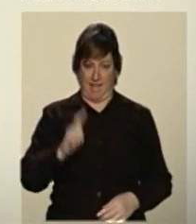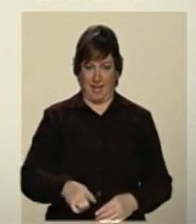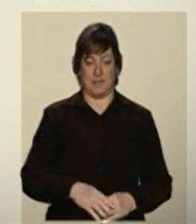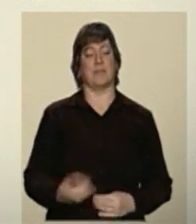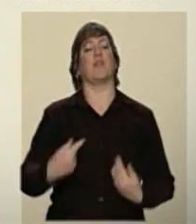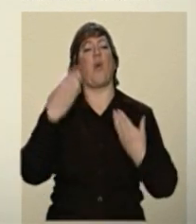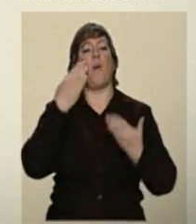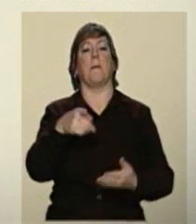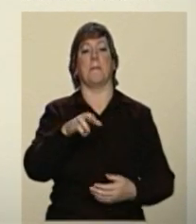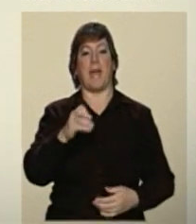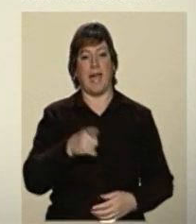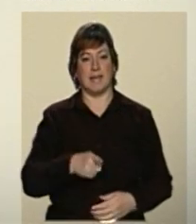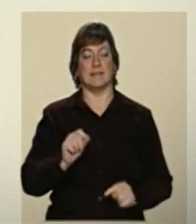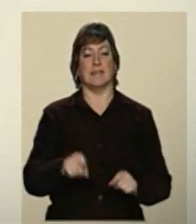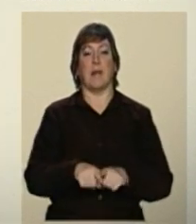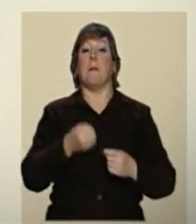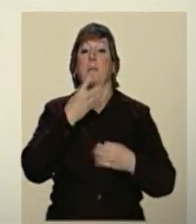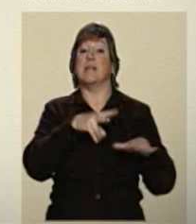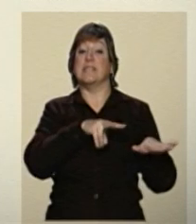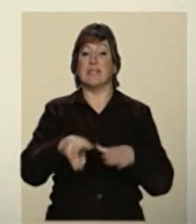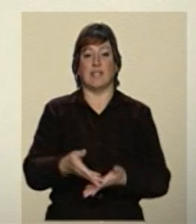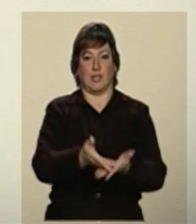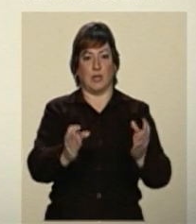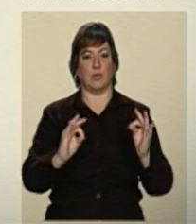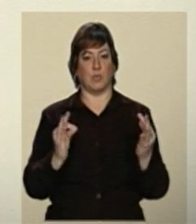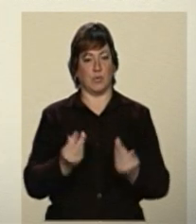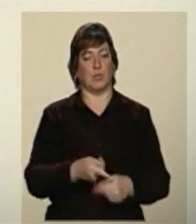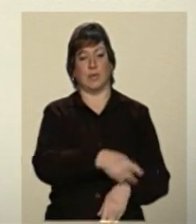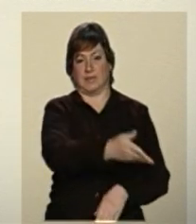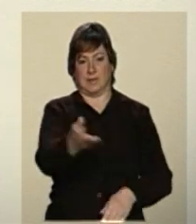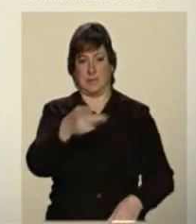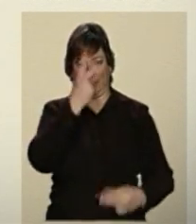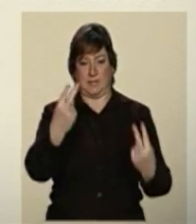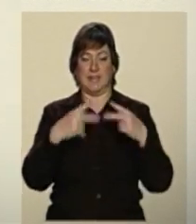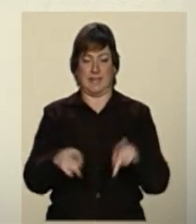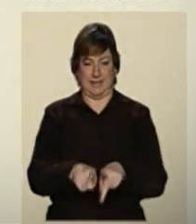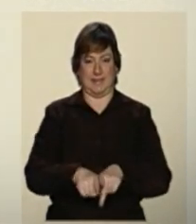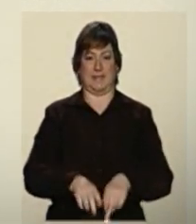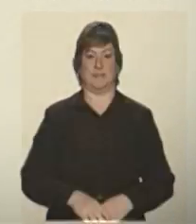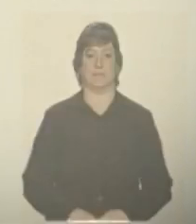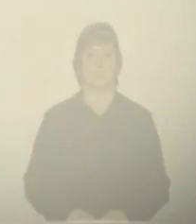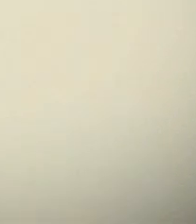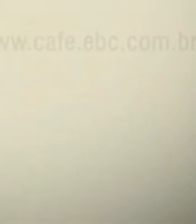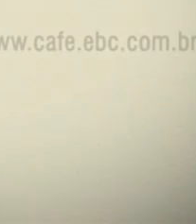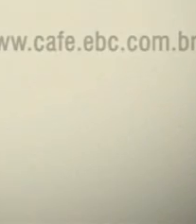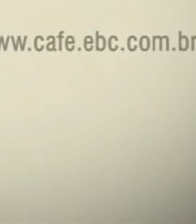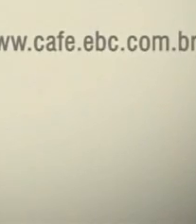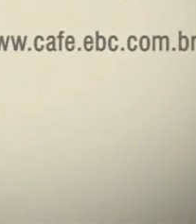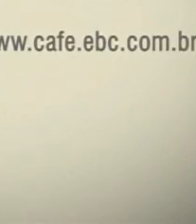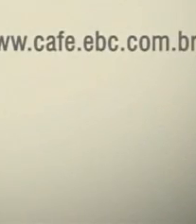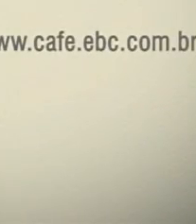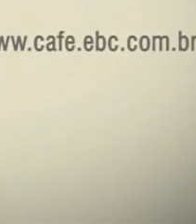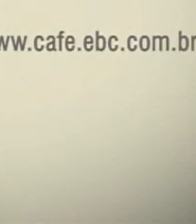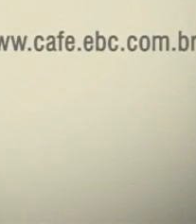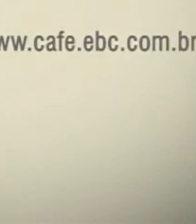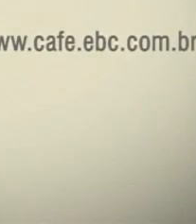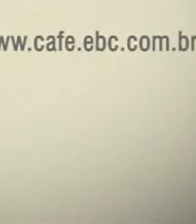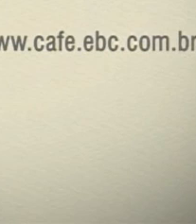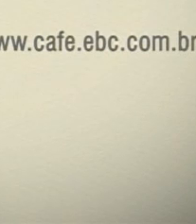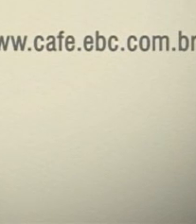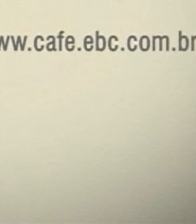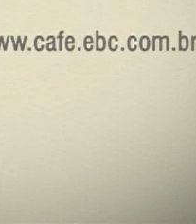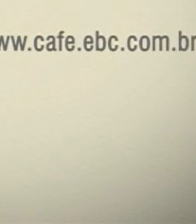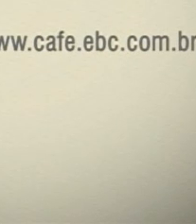café Obrigada Max uma boa semana para você e para os nossos ouvintes você que nos ouve pode acessar esse programa na